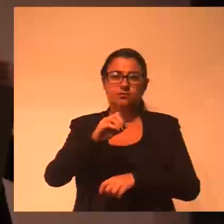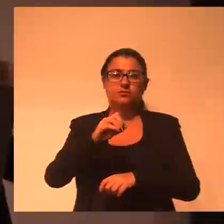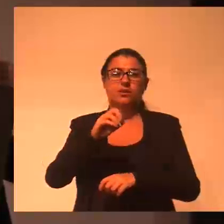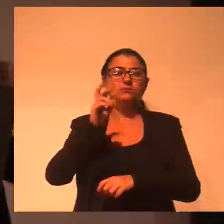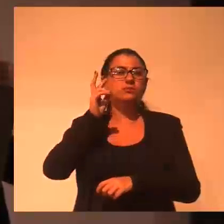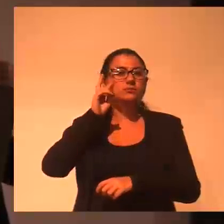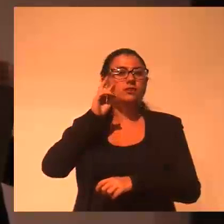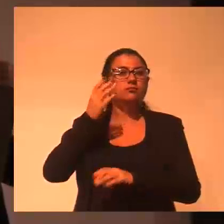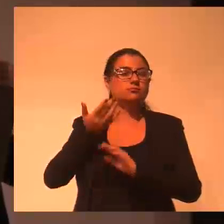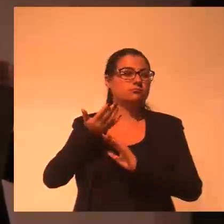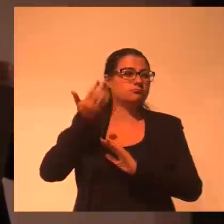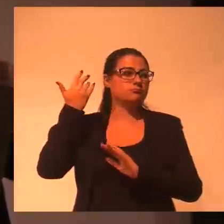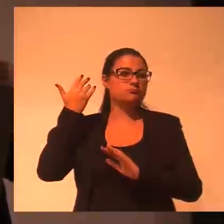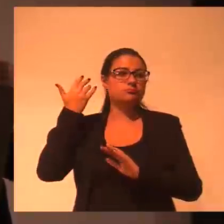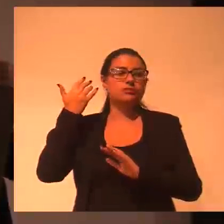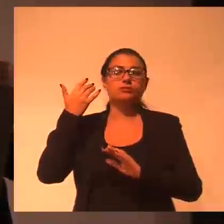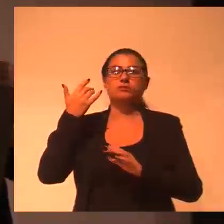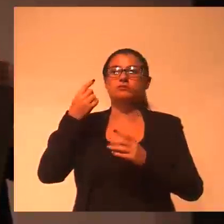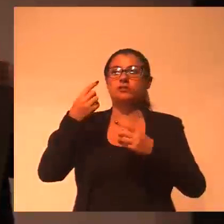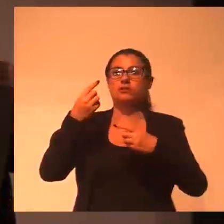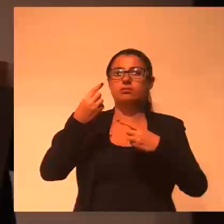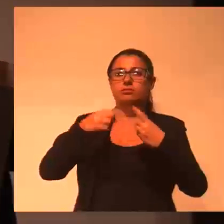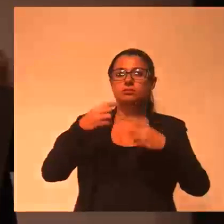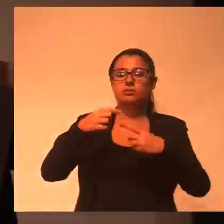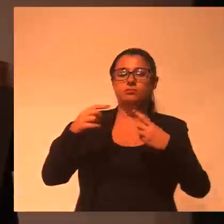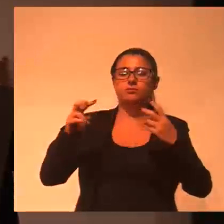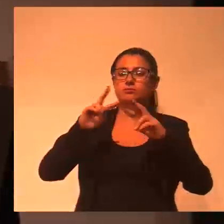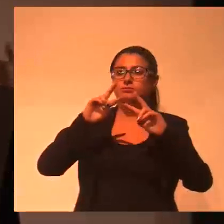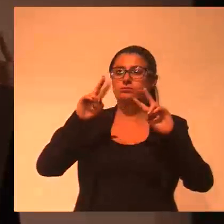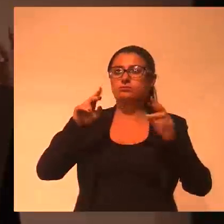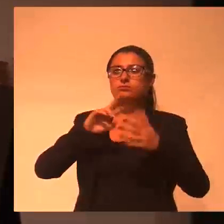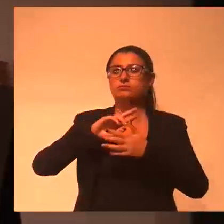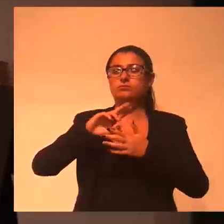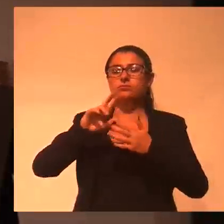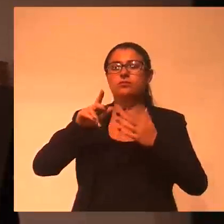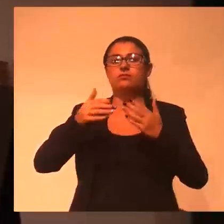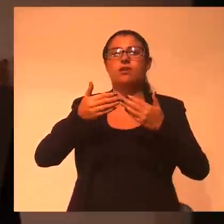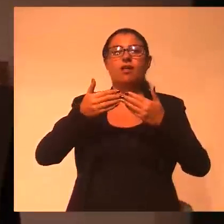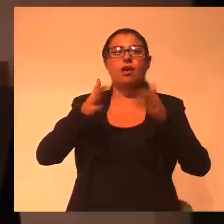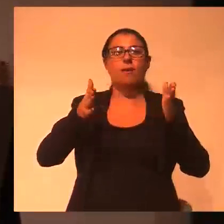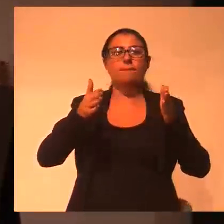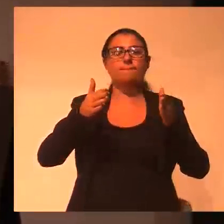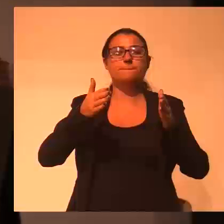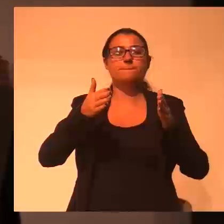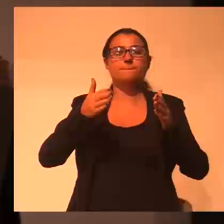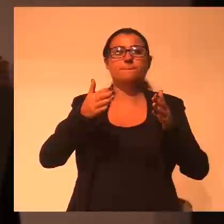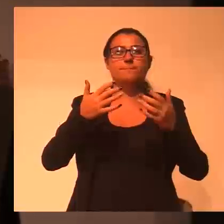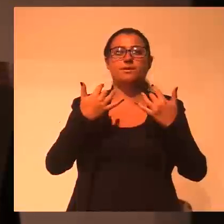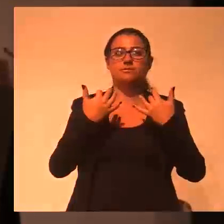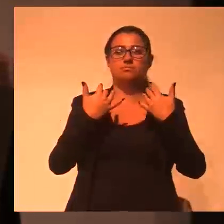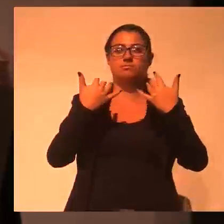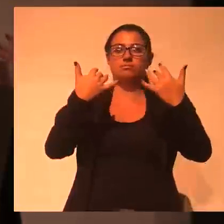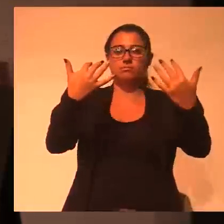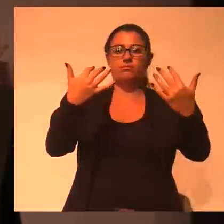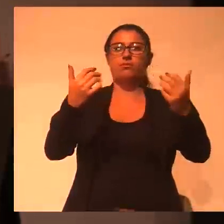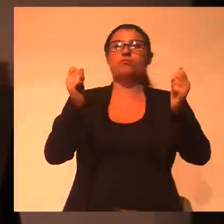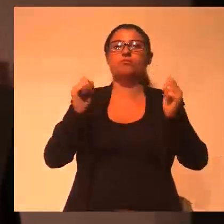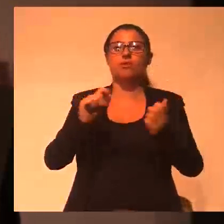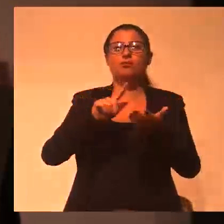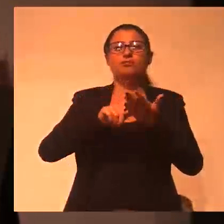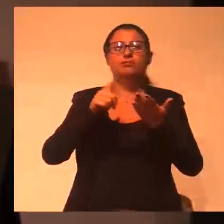estamos batendo no assunto das oitivas, que vai ser na sexta-feira, aberto ao público, no CEPROVI, gravado. Chamo os jornalistas,